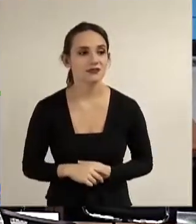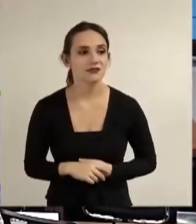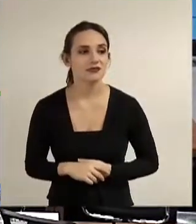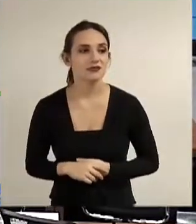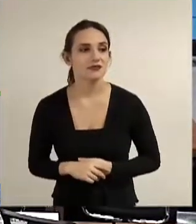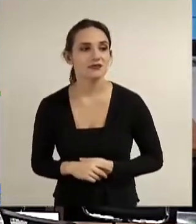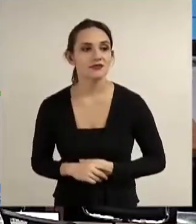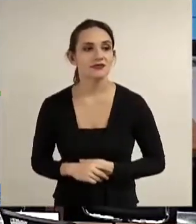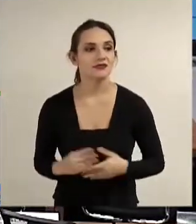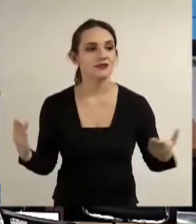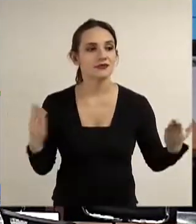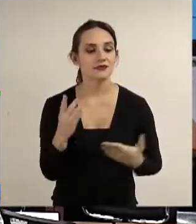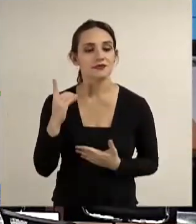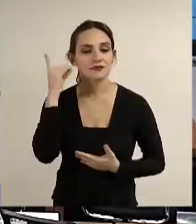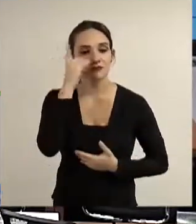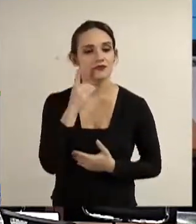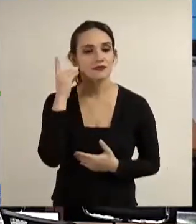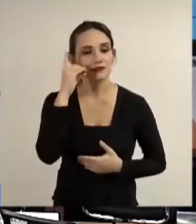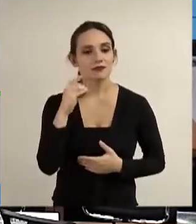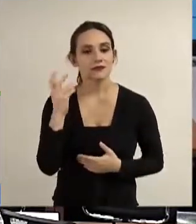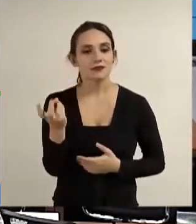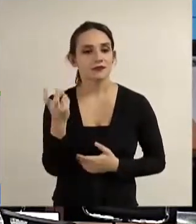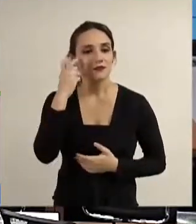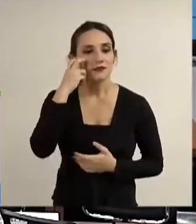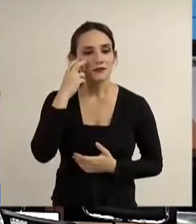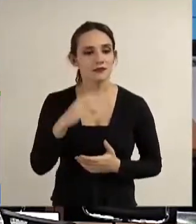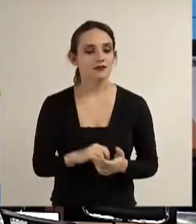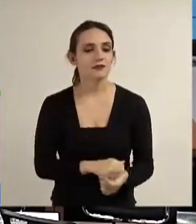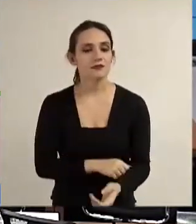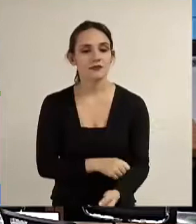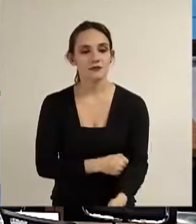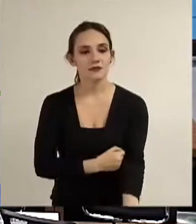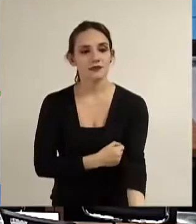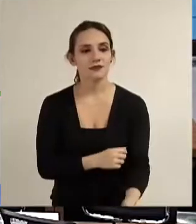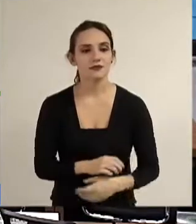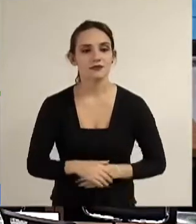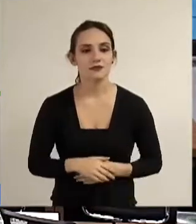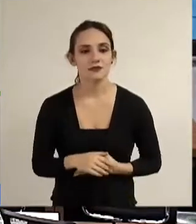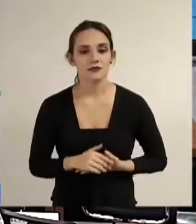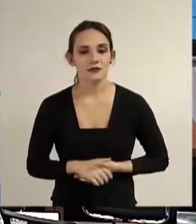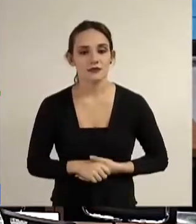Com a palavra, o ilustre deputado Márcio Fernandes.